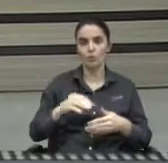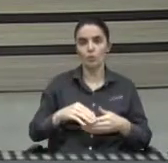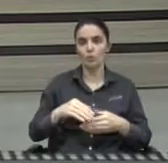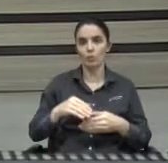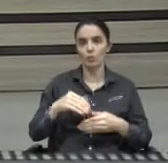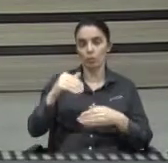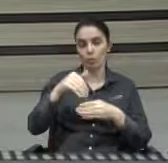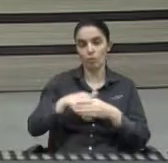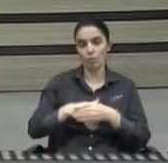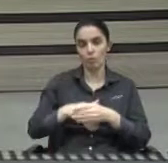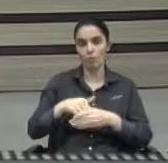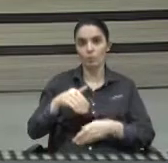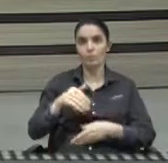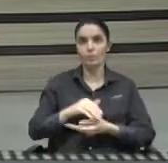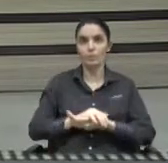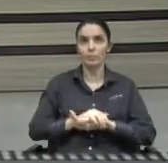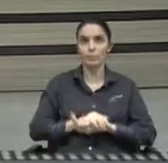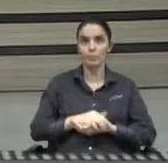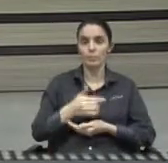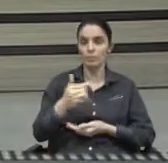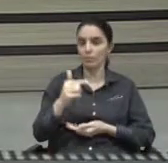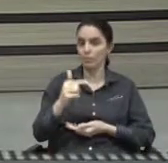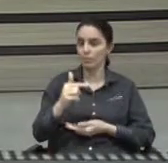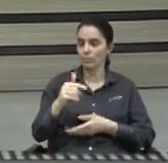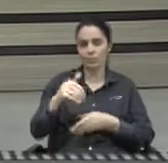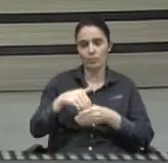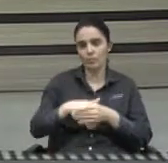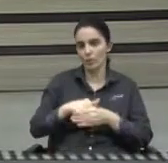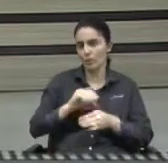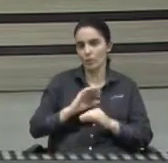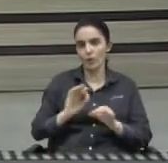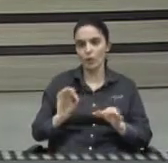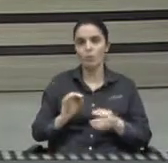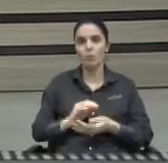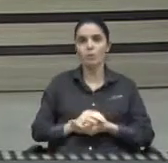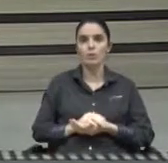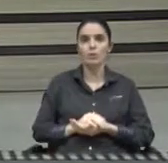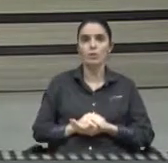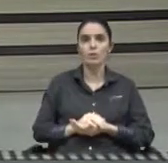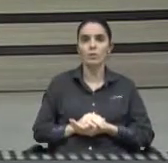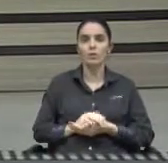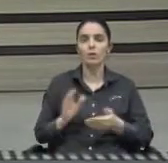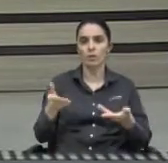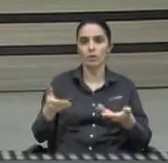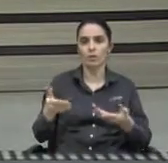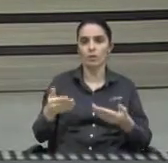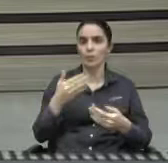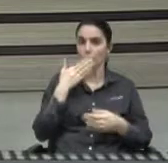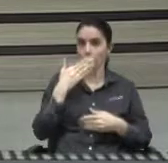voto. Não havendo encaminhamento de voto, o requerimento vai à votação.